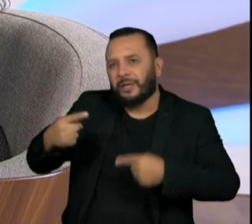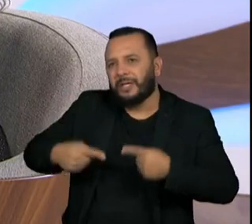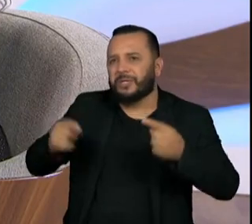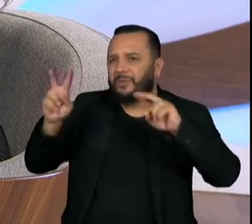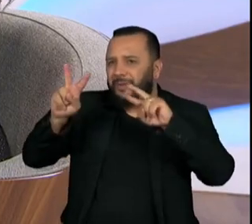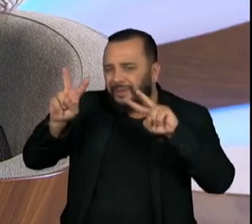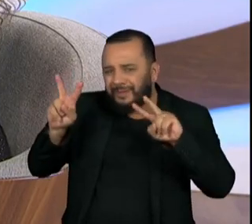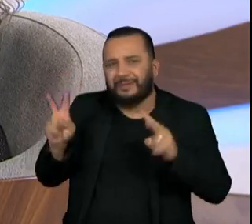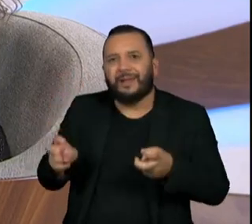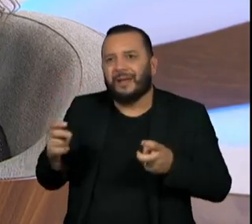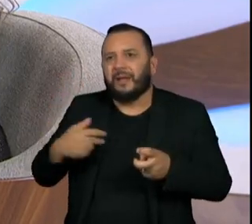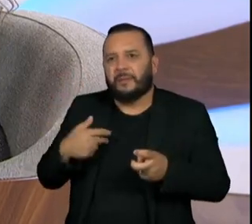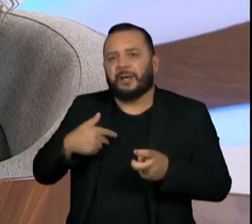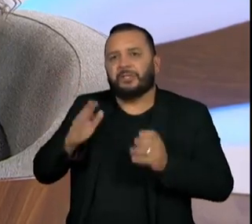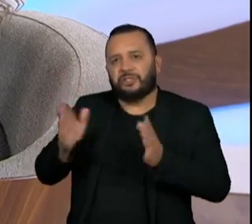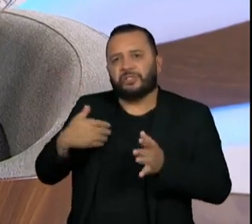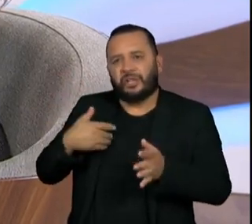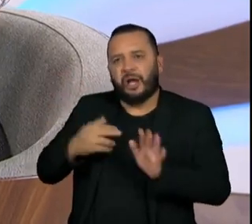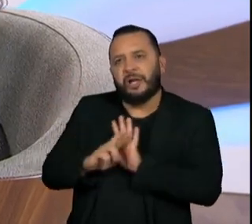É,